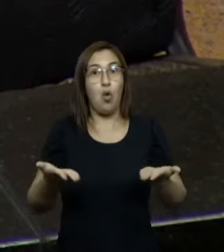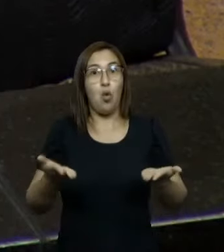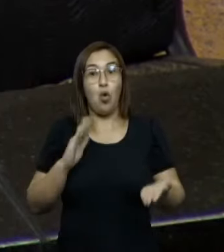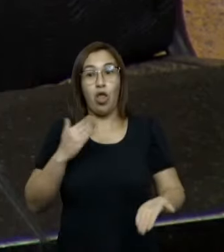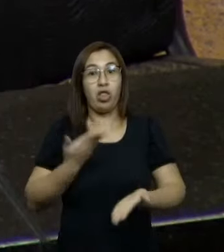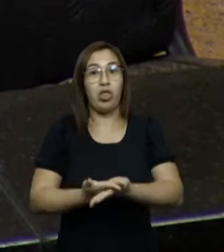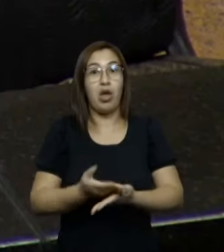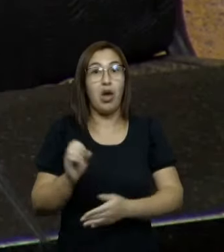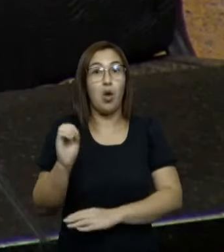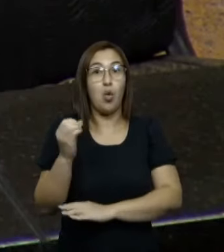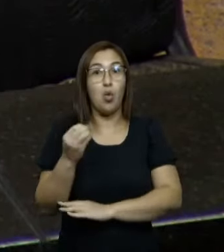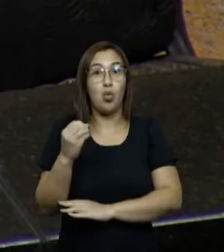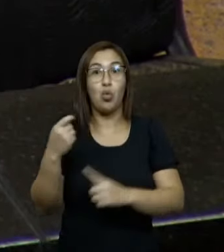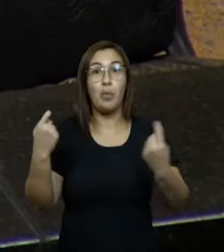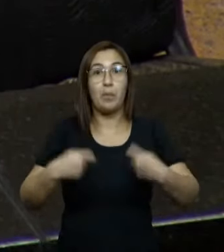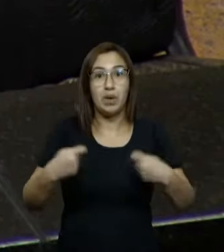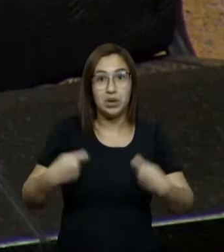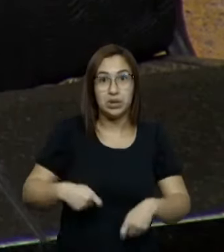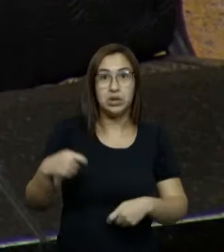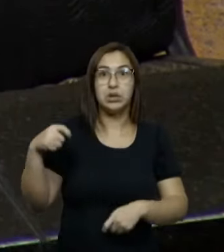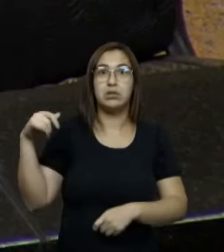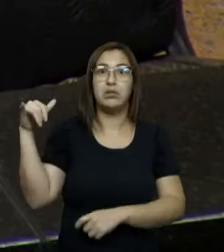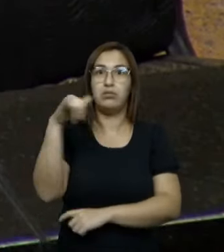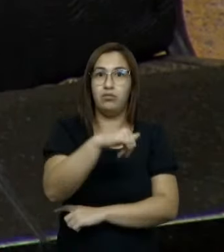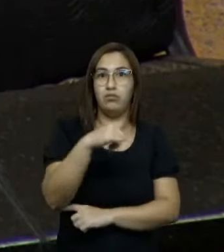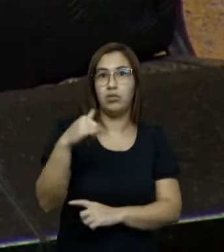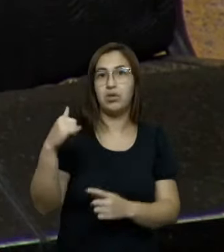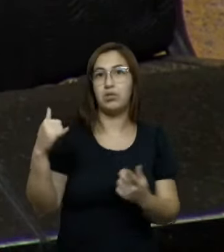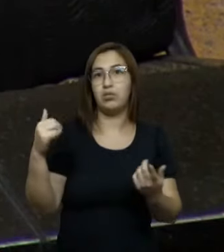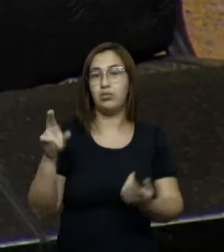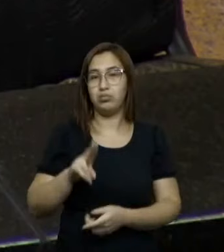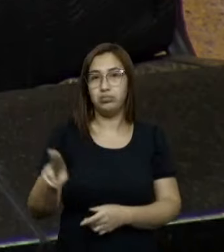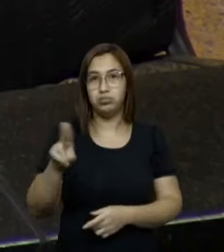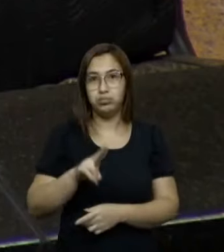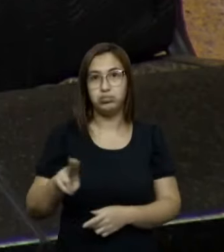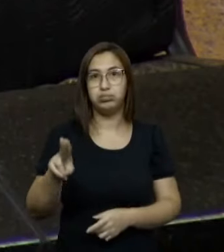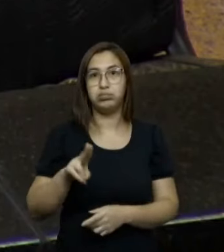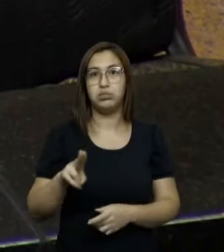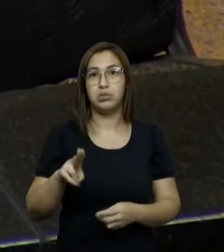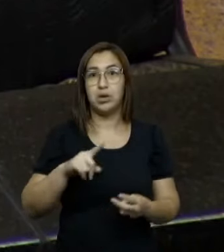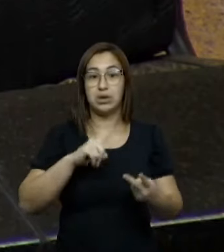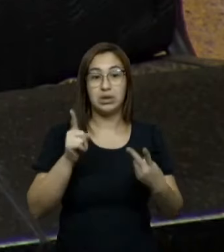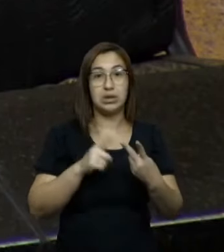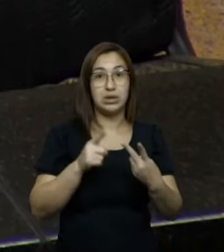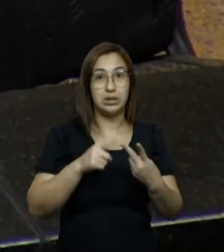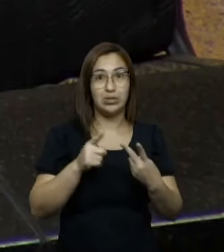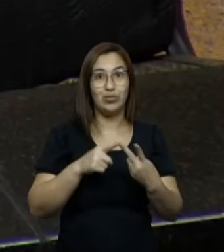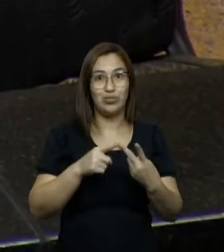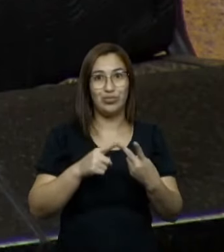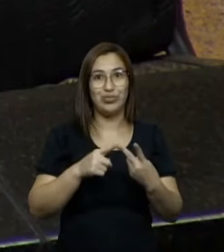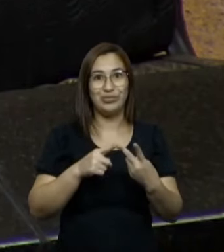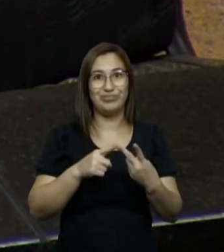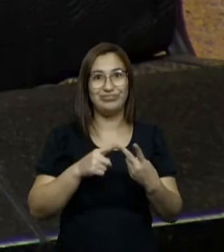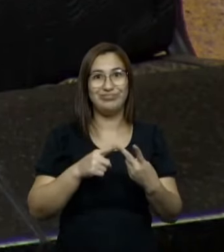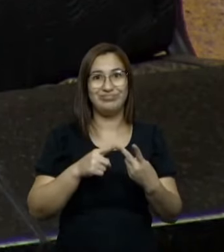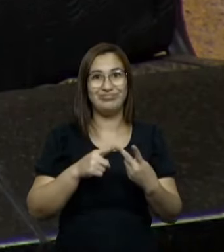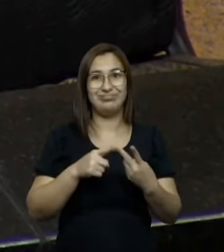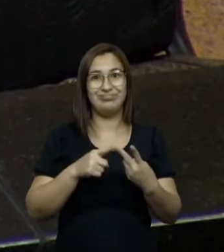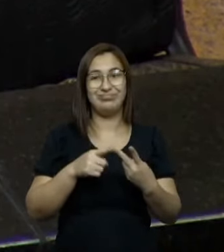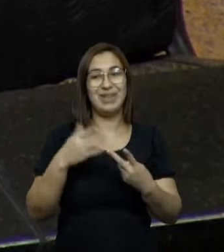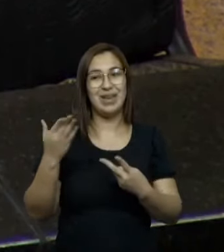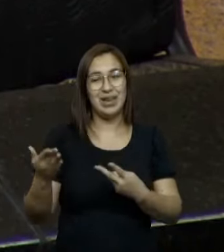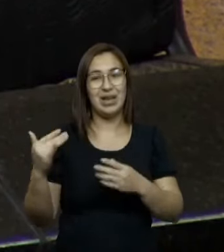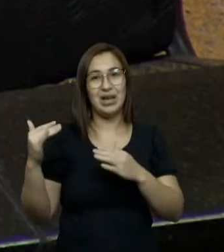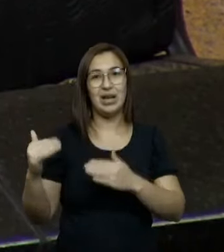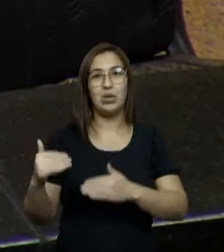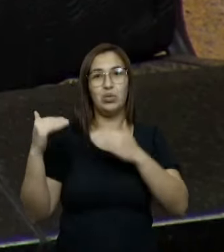desse ano, é necessário que tenha um avião para poder cumprir essa segunda parte, essa segunda cláusula ali, do que diz da necessidade de